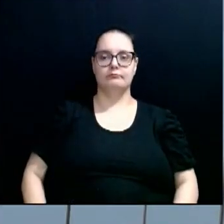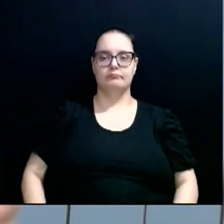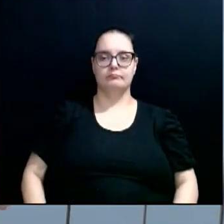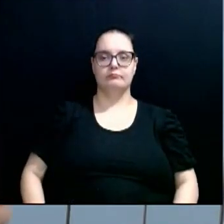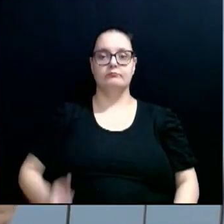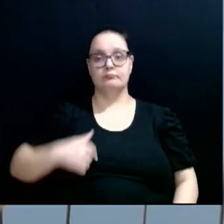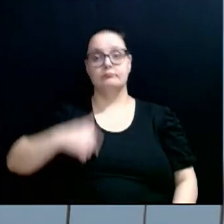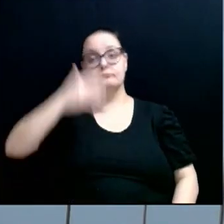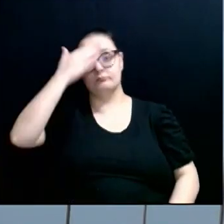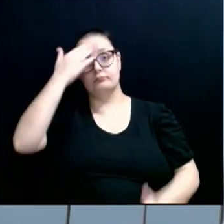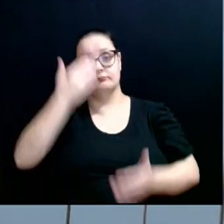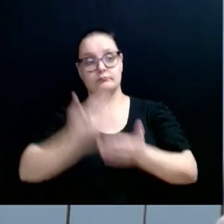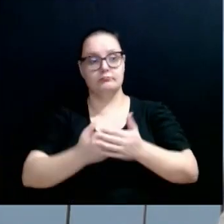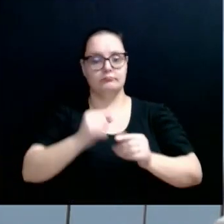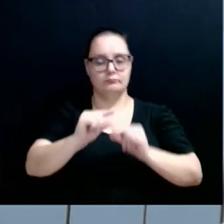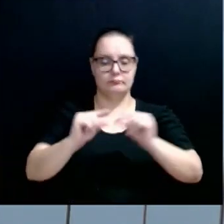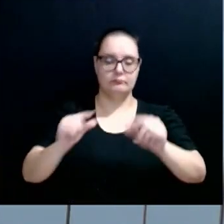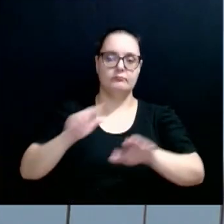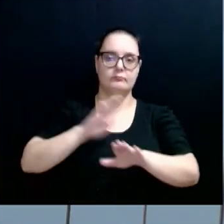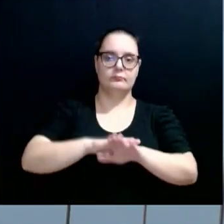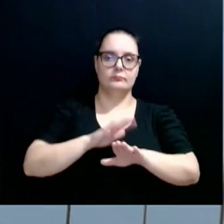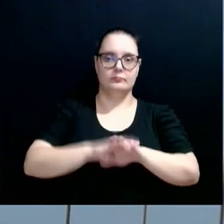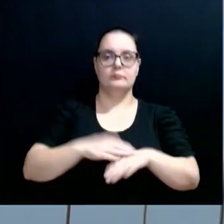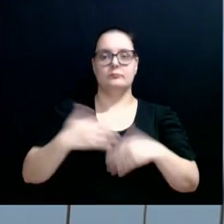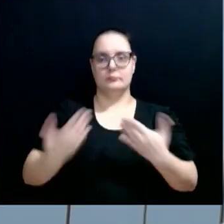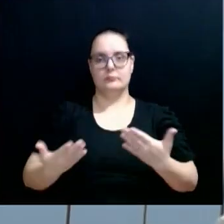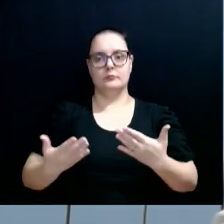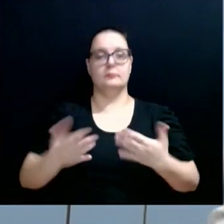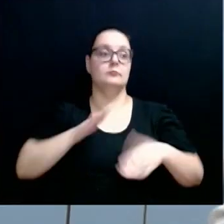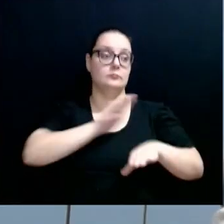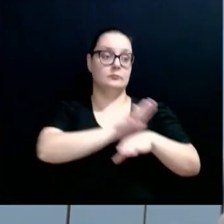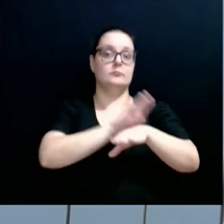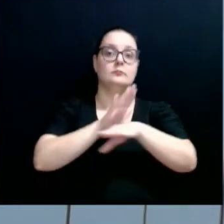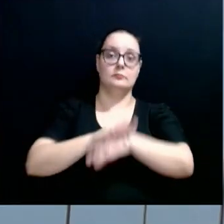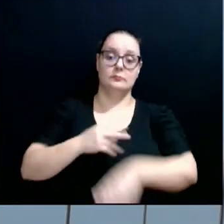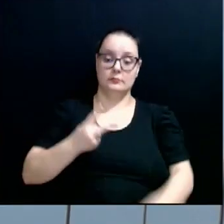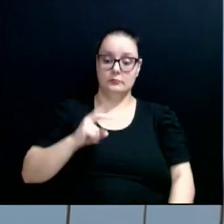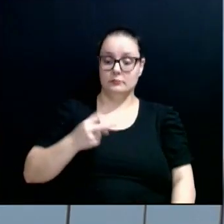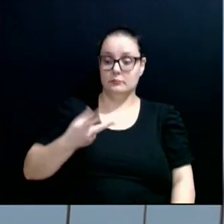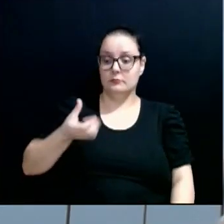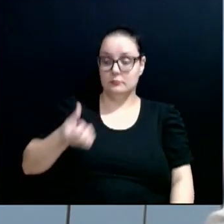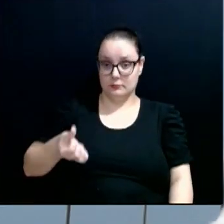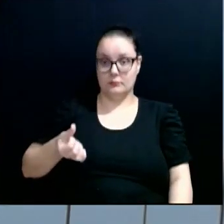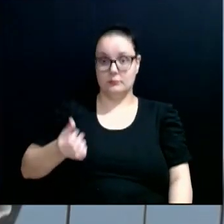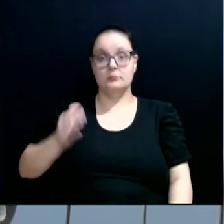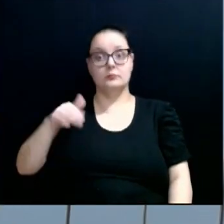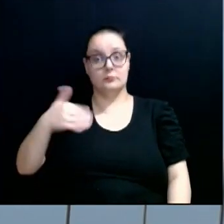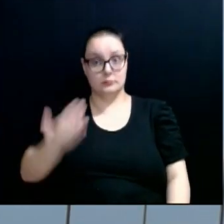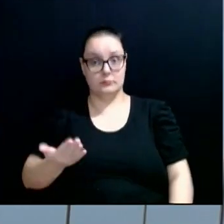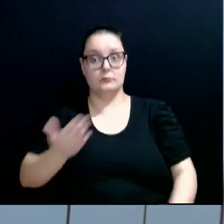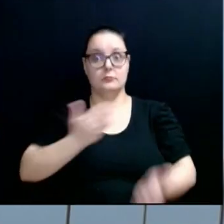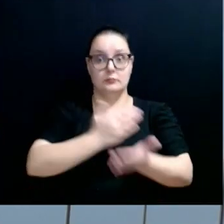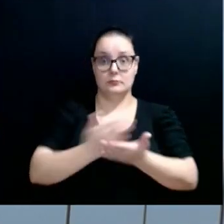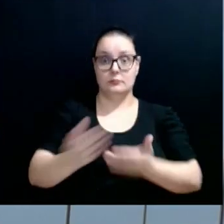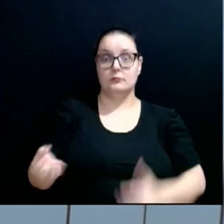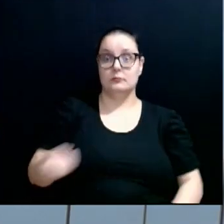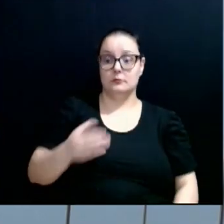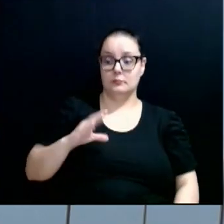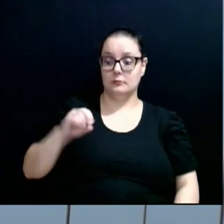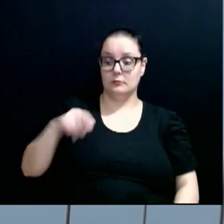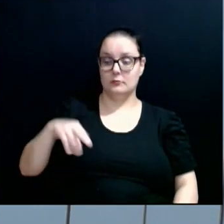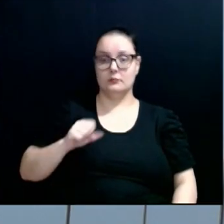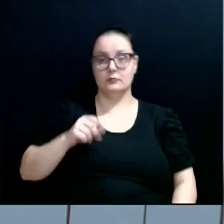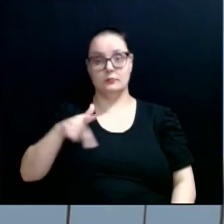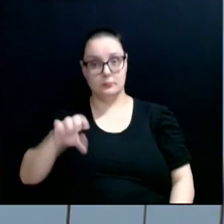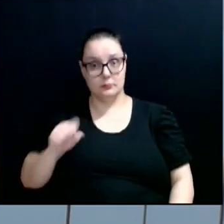pequenos atos vão até colaborar para 2026 e quando entrar a nova concessão, porque a empresa, nós não sabemos que é a